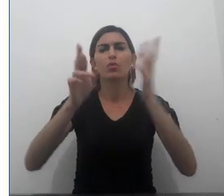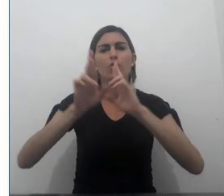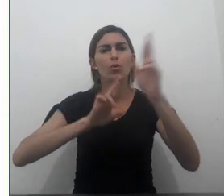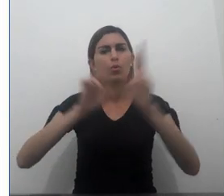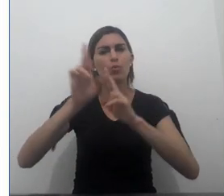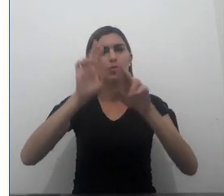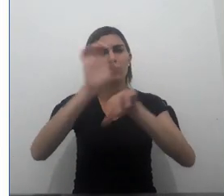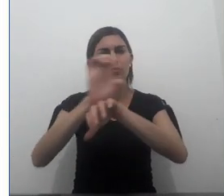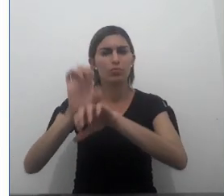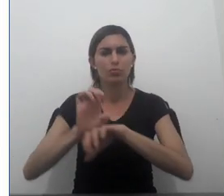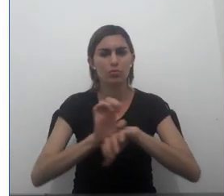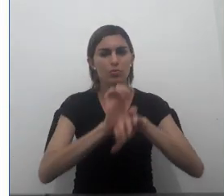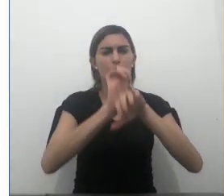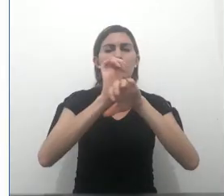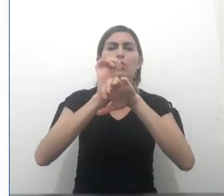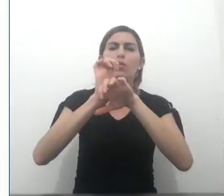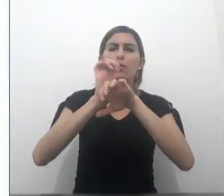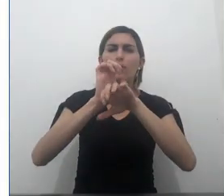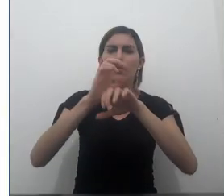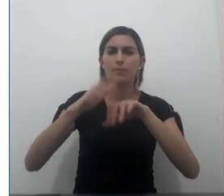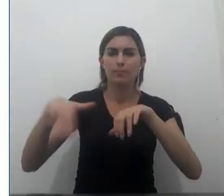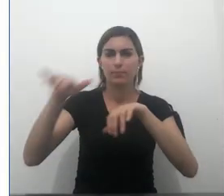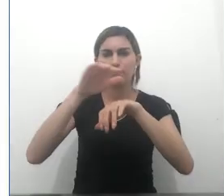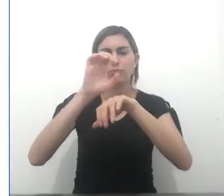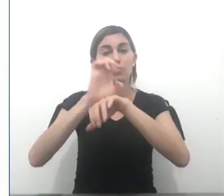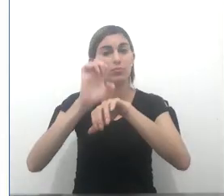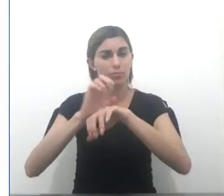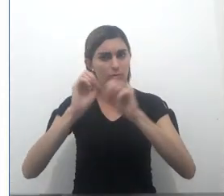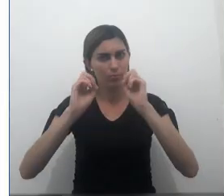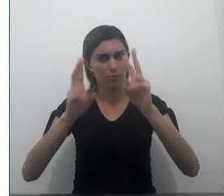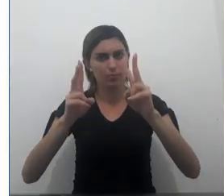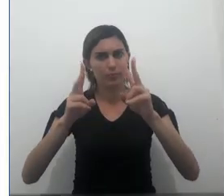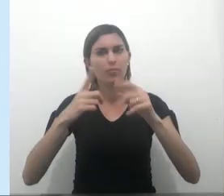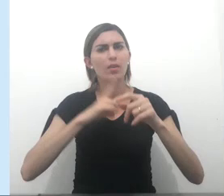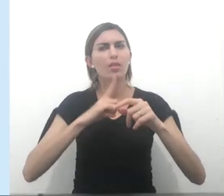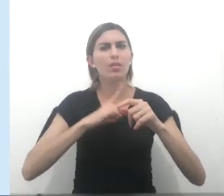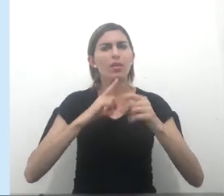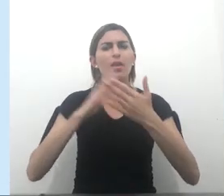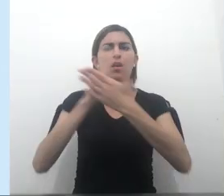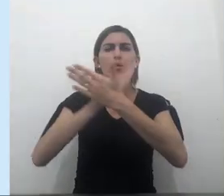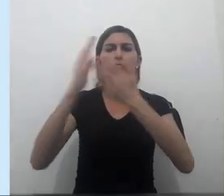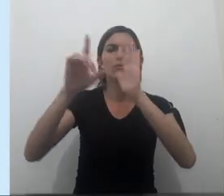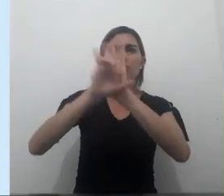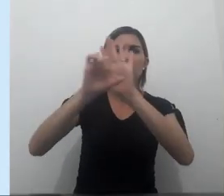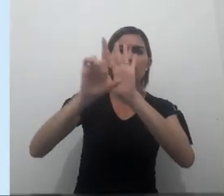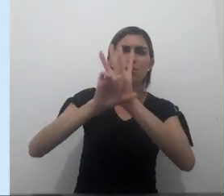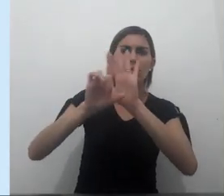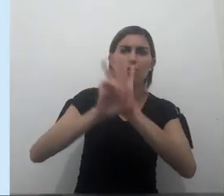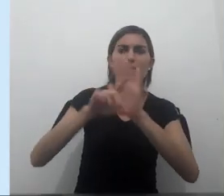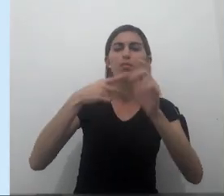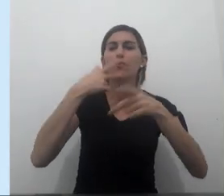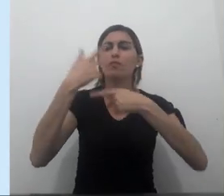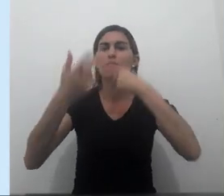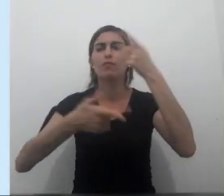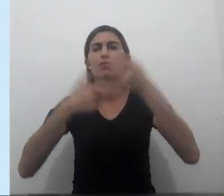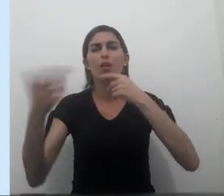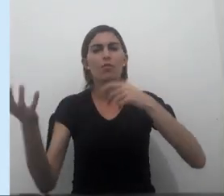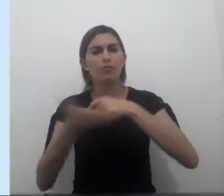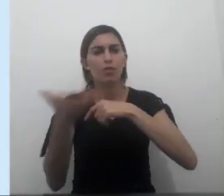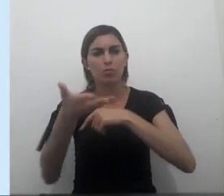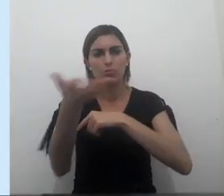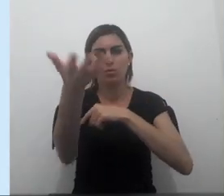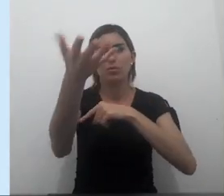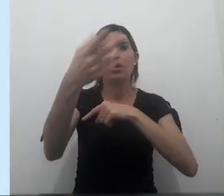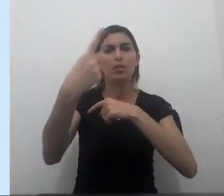são rodovias, né? São estradas que estão sob o poder do Estado, ok? Existem, né, algumas leis que falam sobre